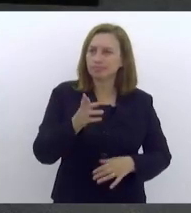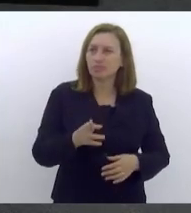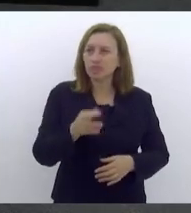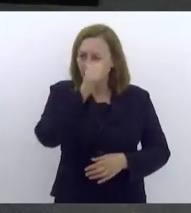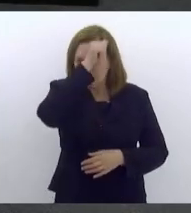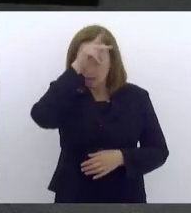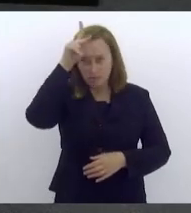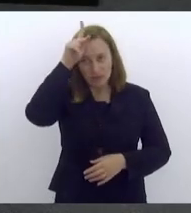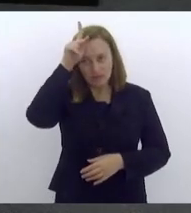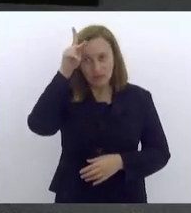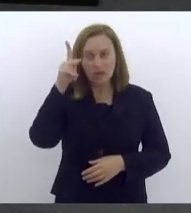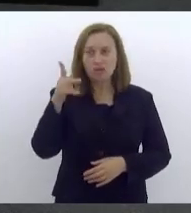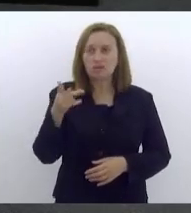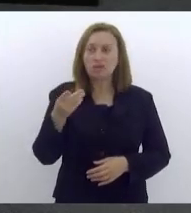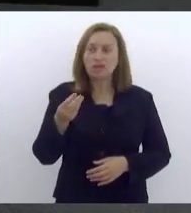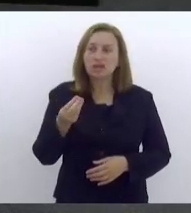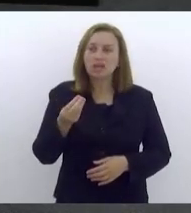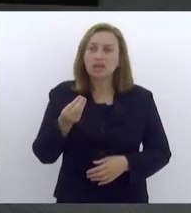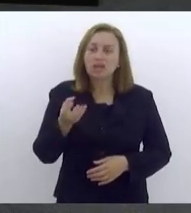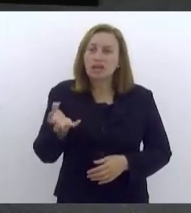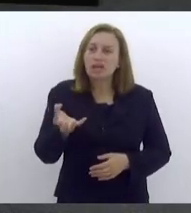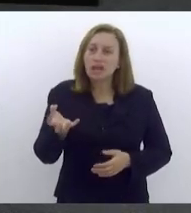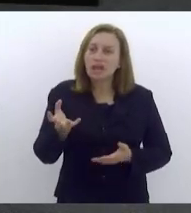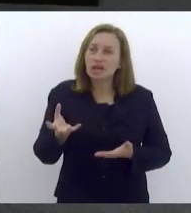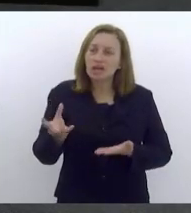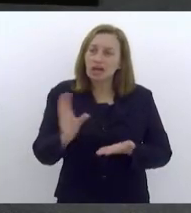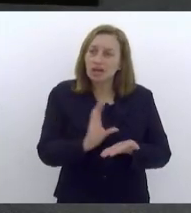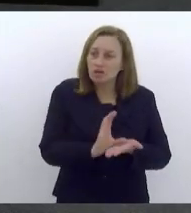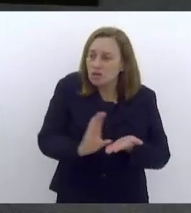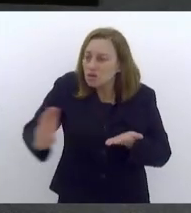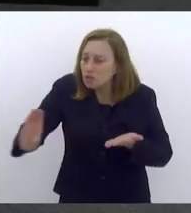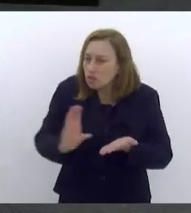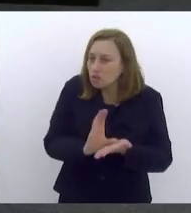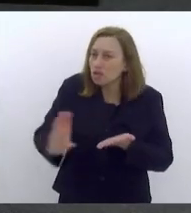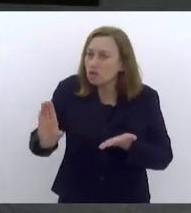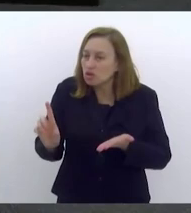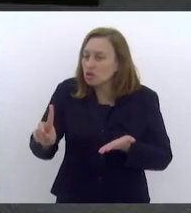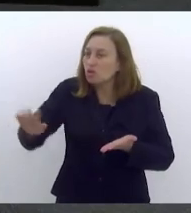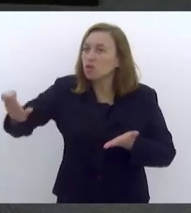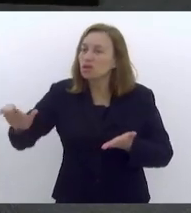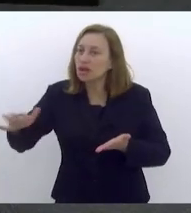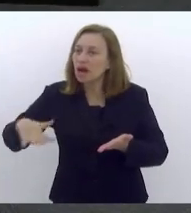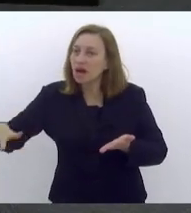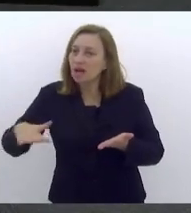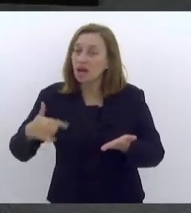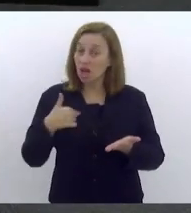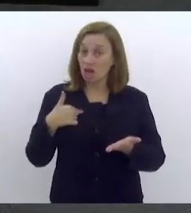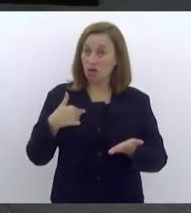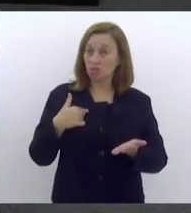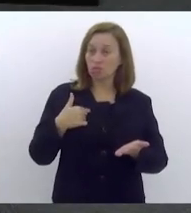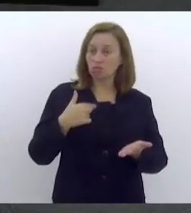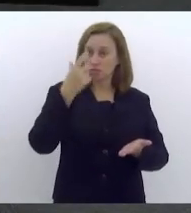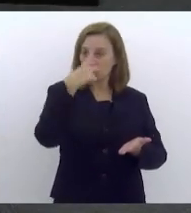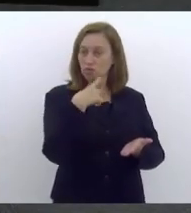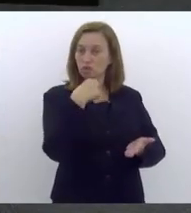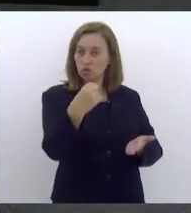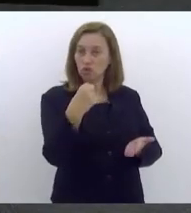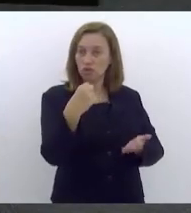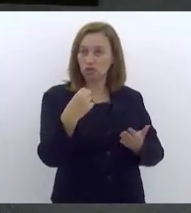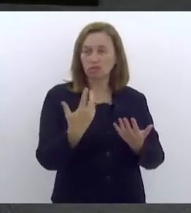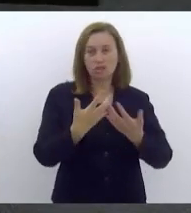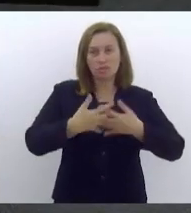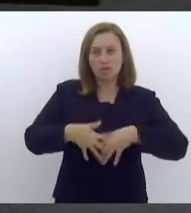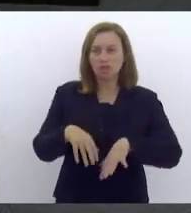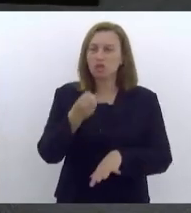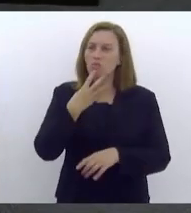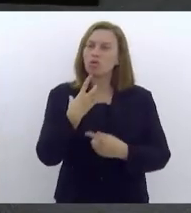prefeitura ter tentado pegar esse recurso e colocado em outra área. Eu sou o deputado estadual eleito de Petrópolis. Eu, até então, tinha